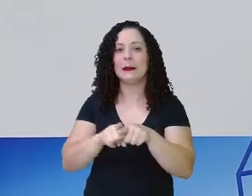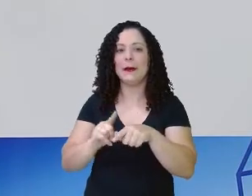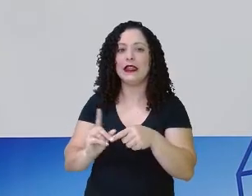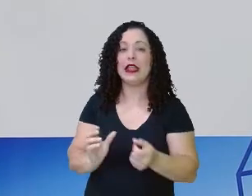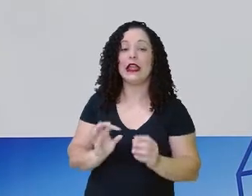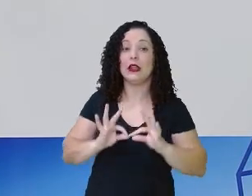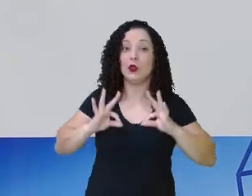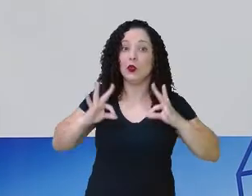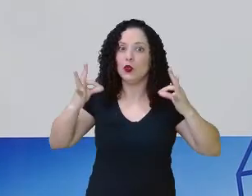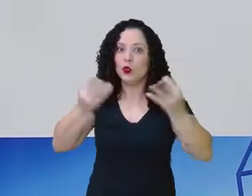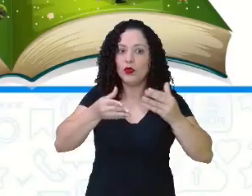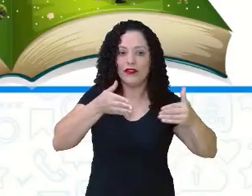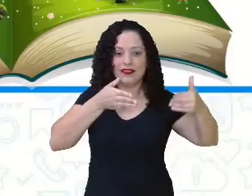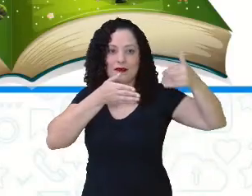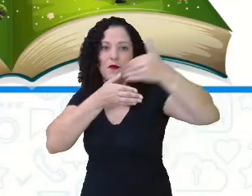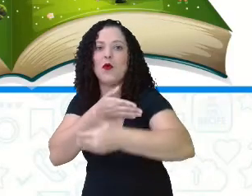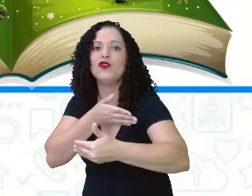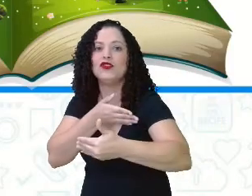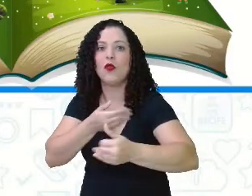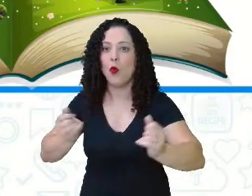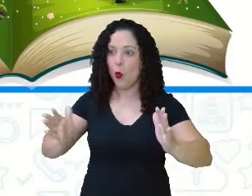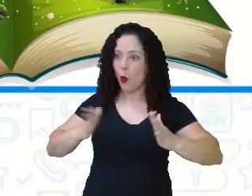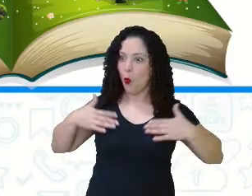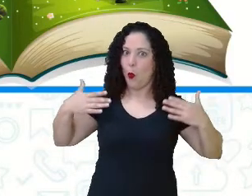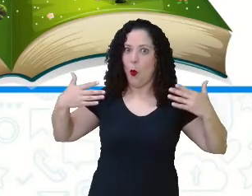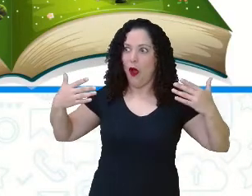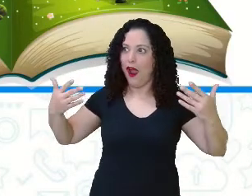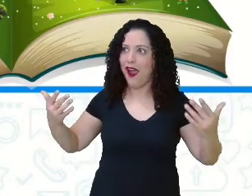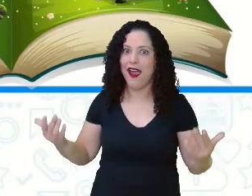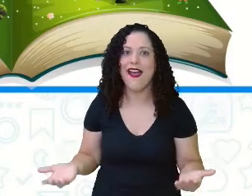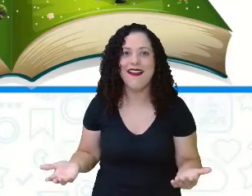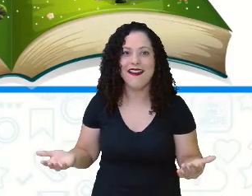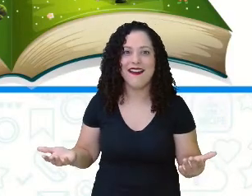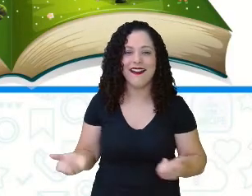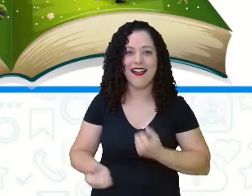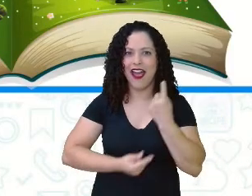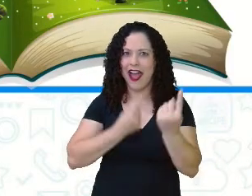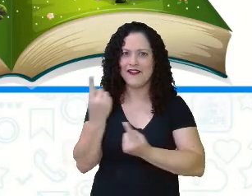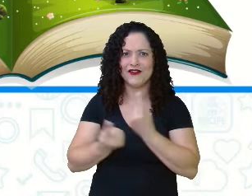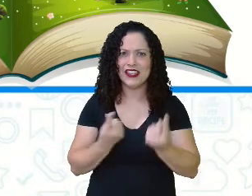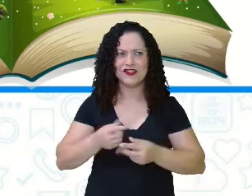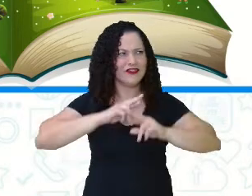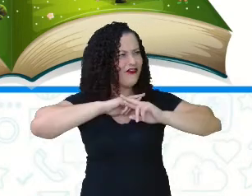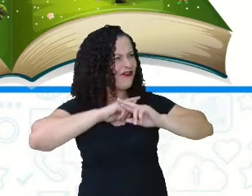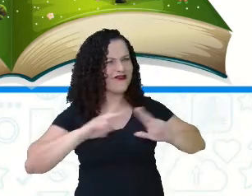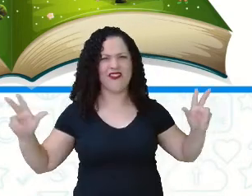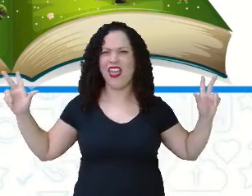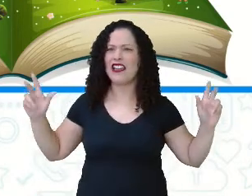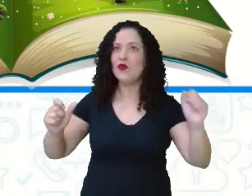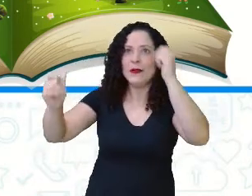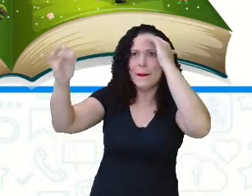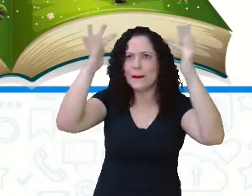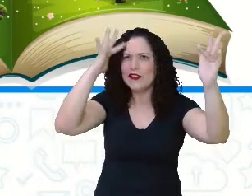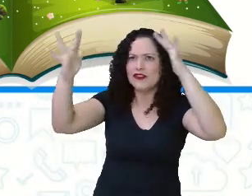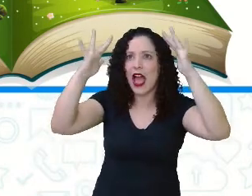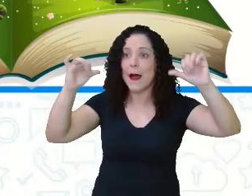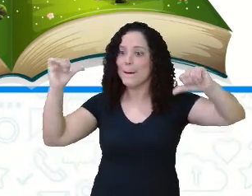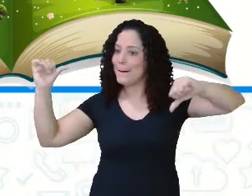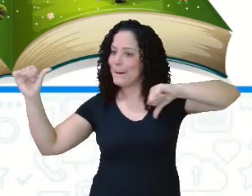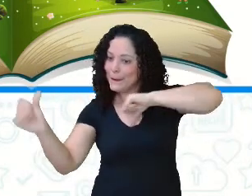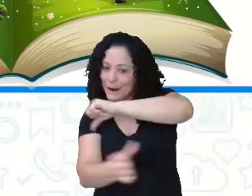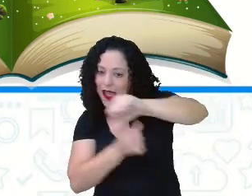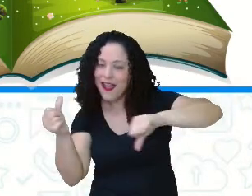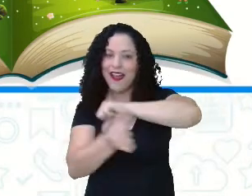é a próxima parte, é surpreendente. Às vezes foge de tudo que você imaginou. E o que é o